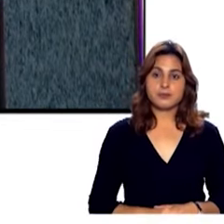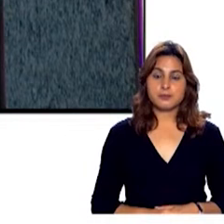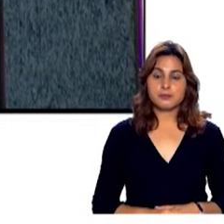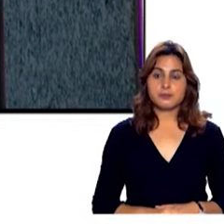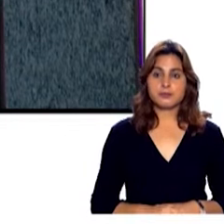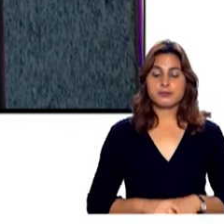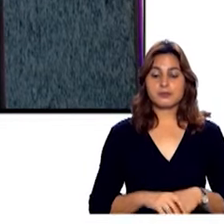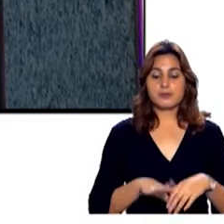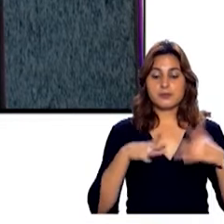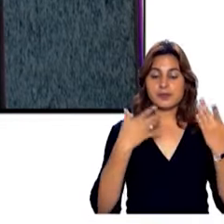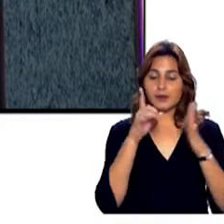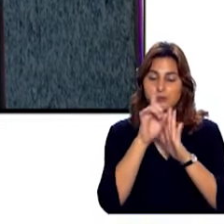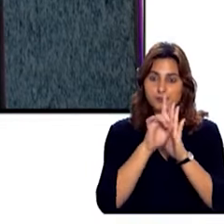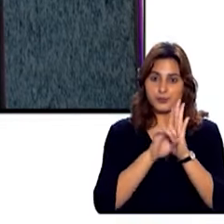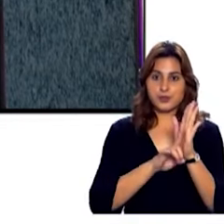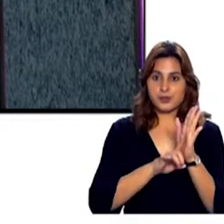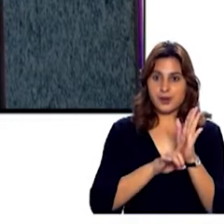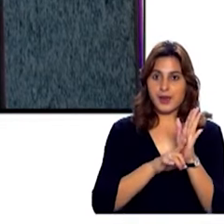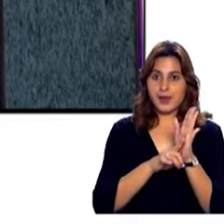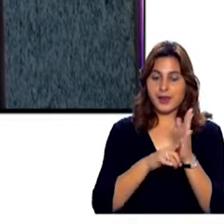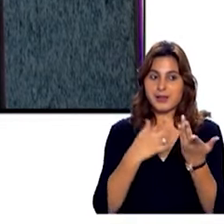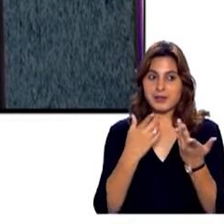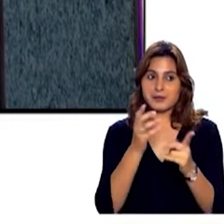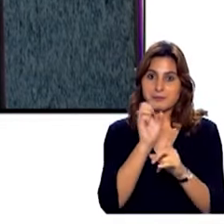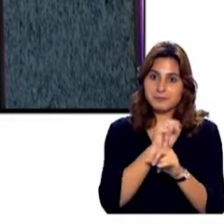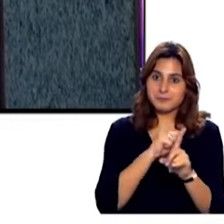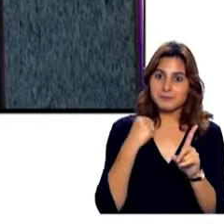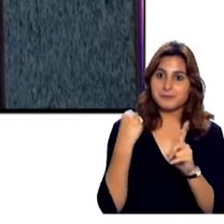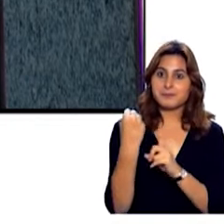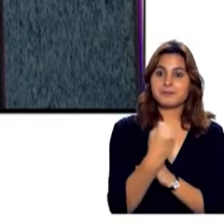que os direitos fundamentais incidem